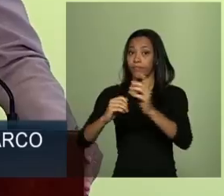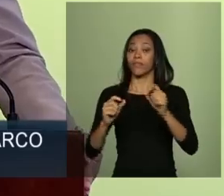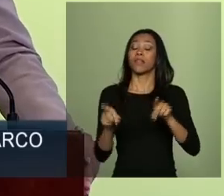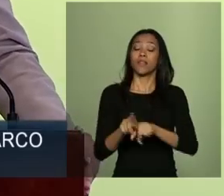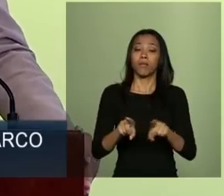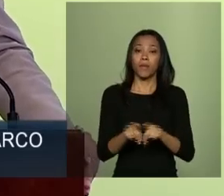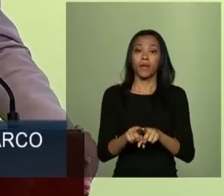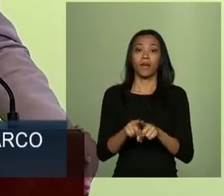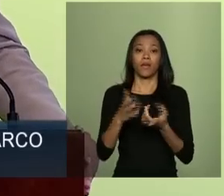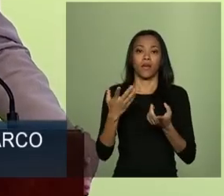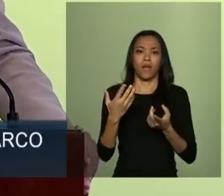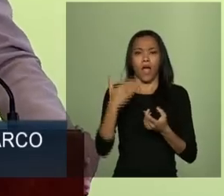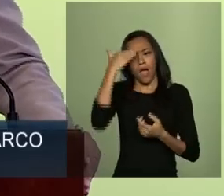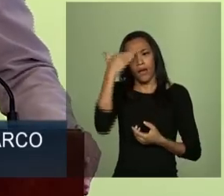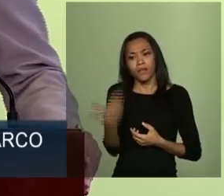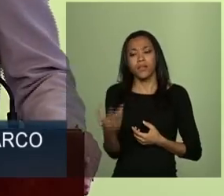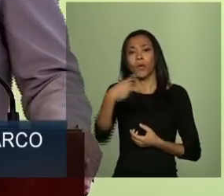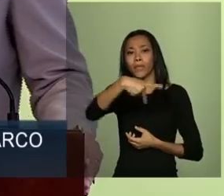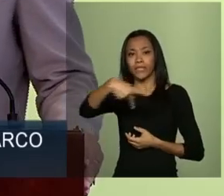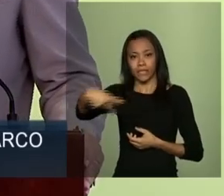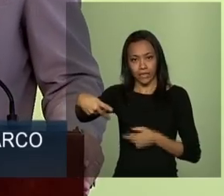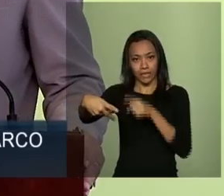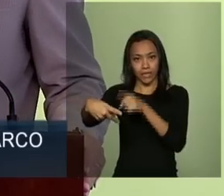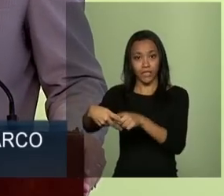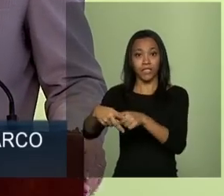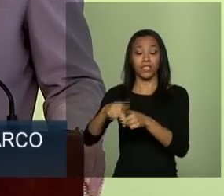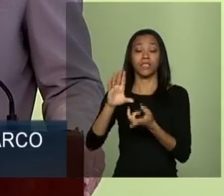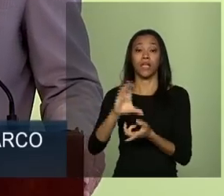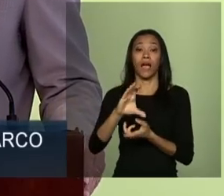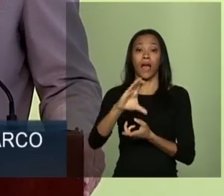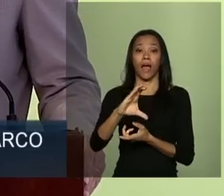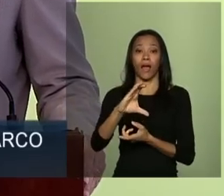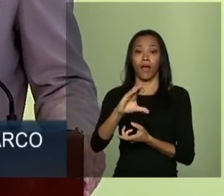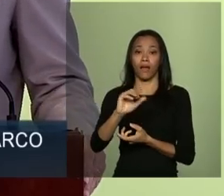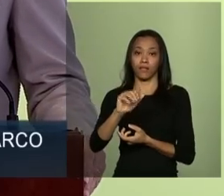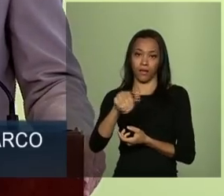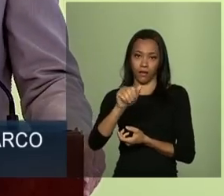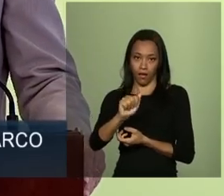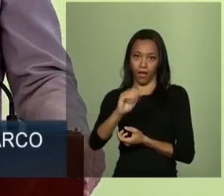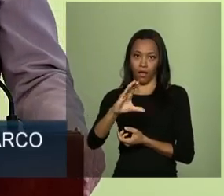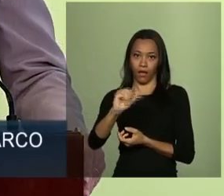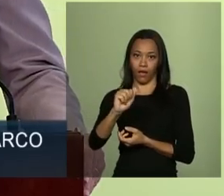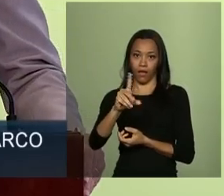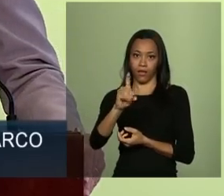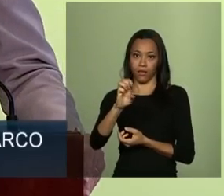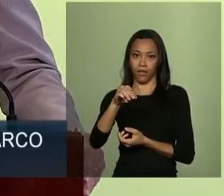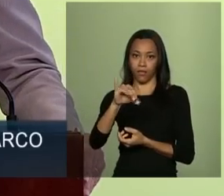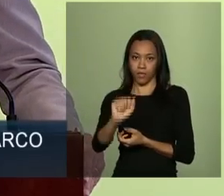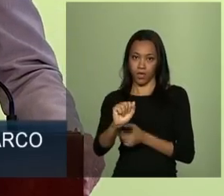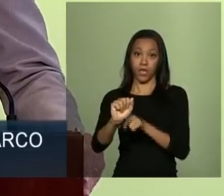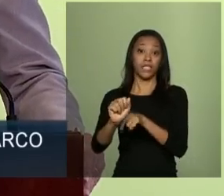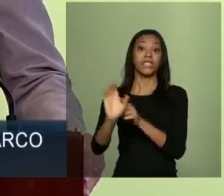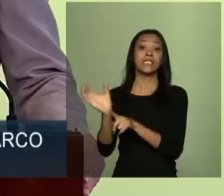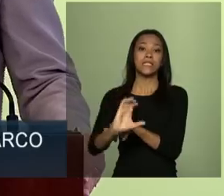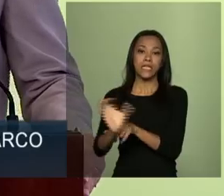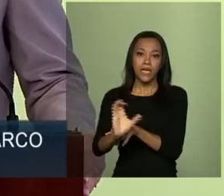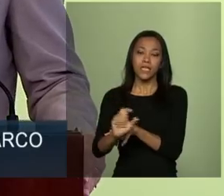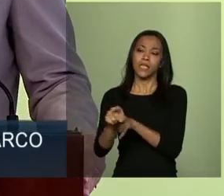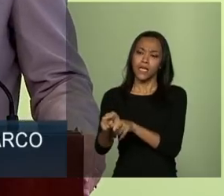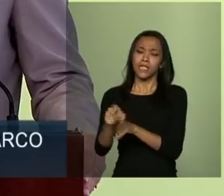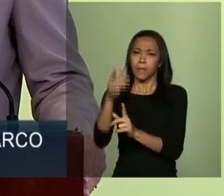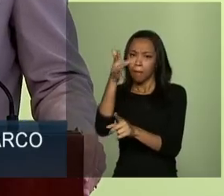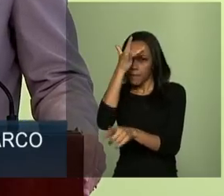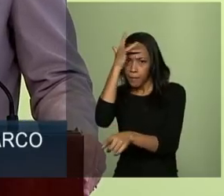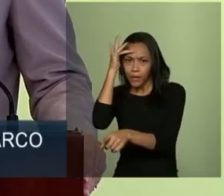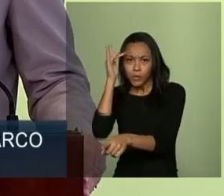da Academia Brasileira de Ciência, o professor Jacó Pales, que foi outro interlocutor também